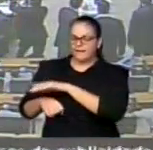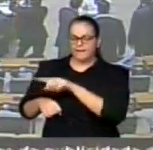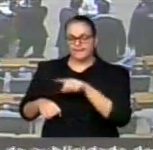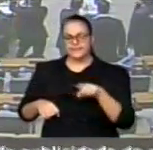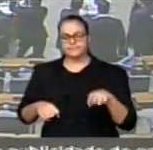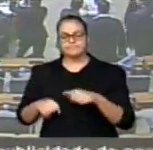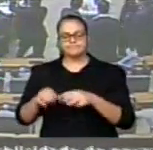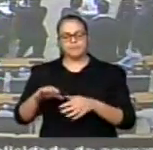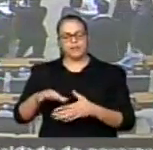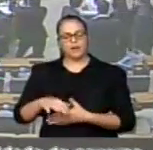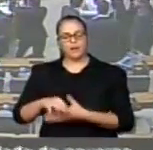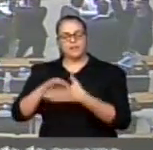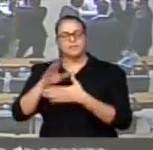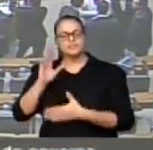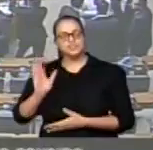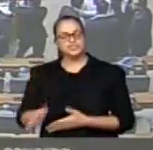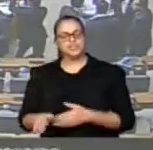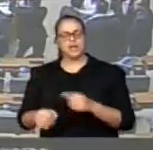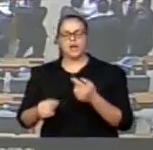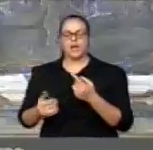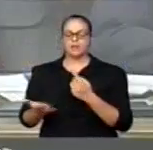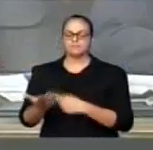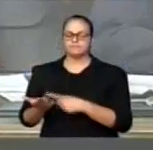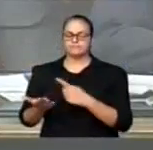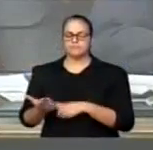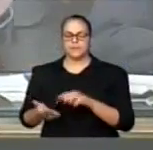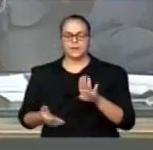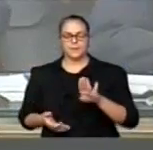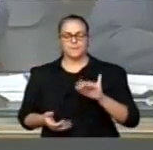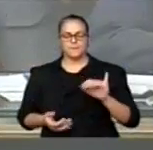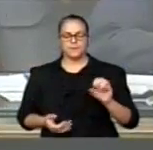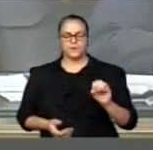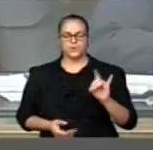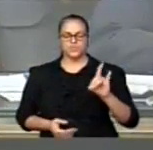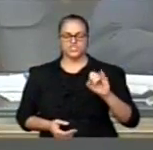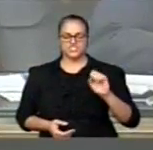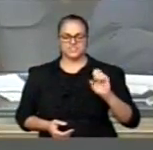ao projeto biodiesel. Requerimento de preferência em